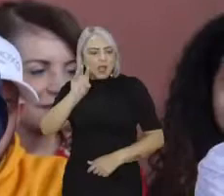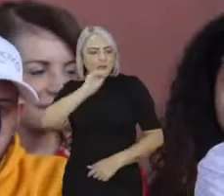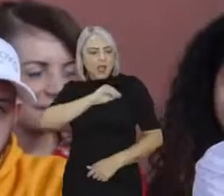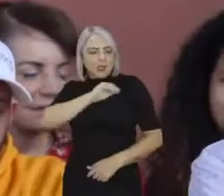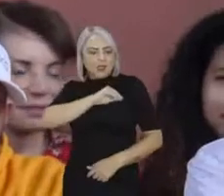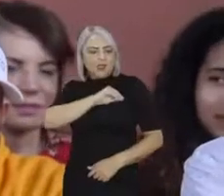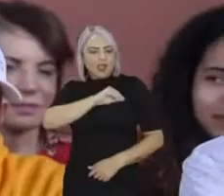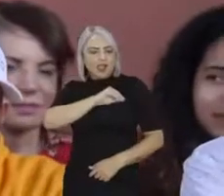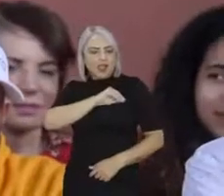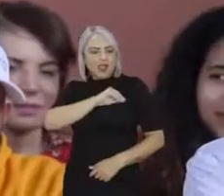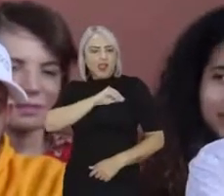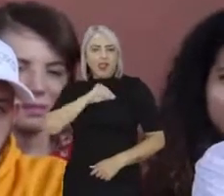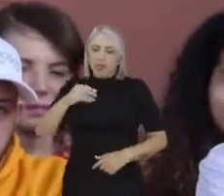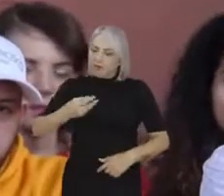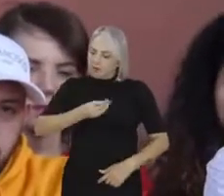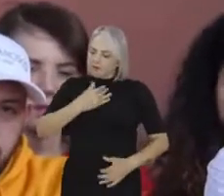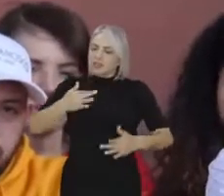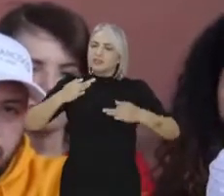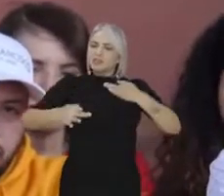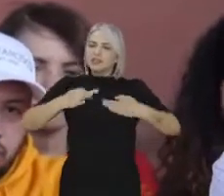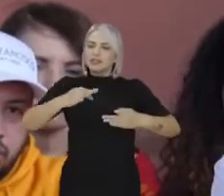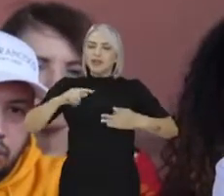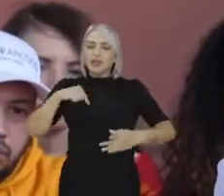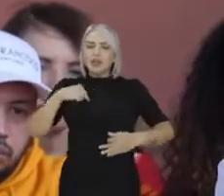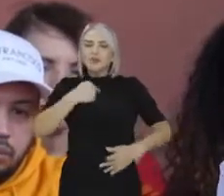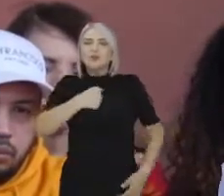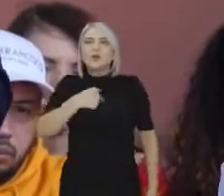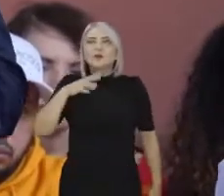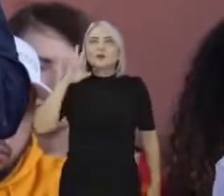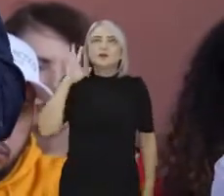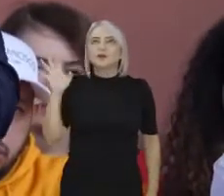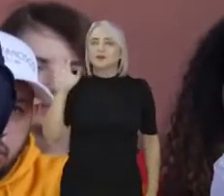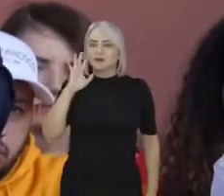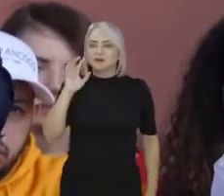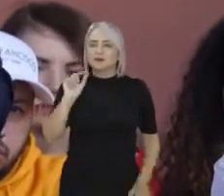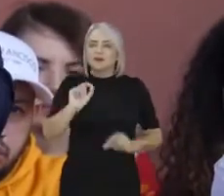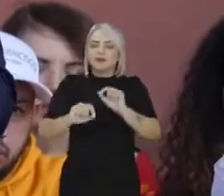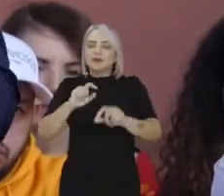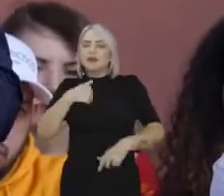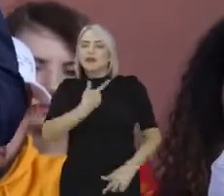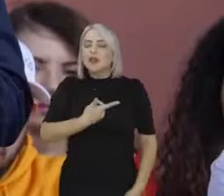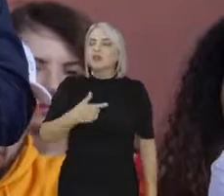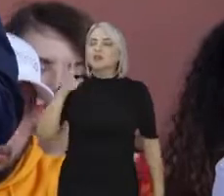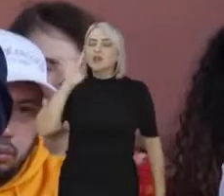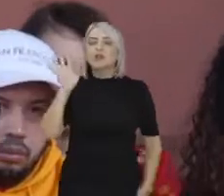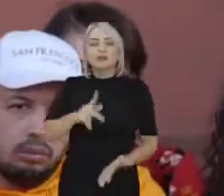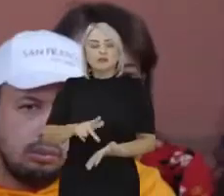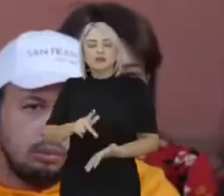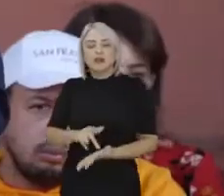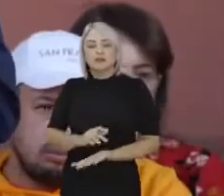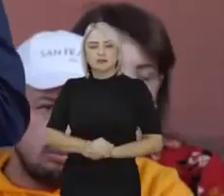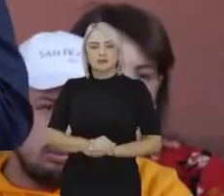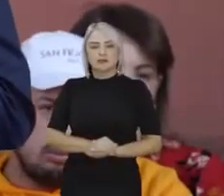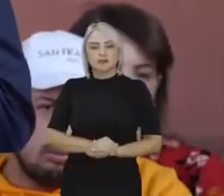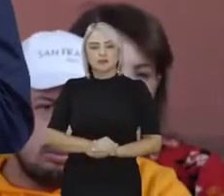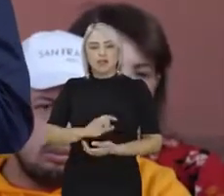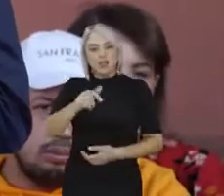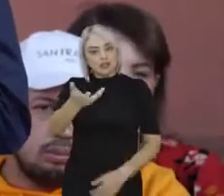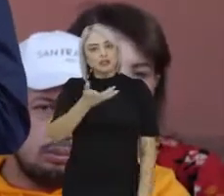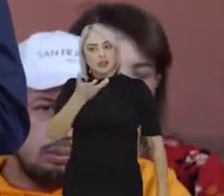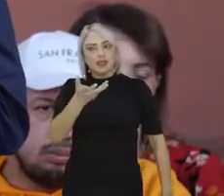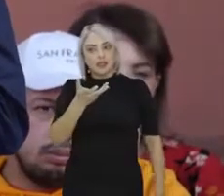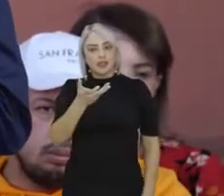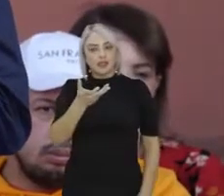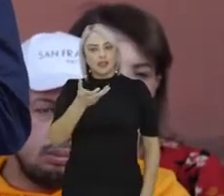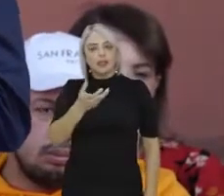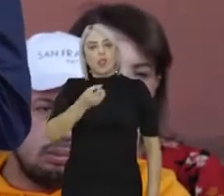dignamente, porque esse é o nosso sonho. O que que a gente sonha, na verdade? A gente quer ter uma boa